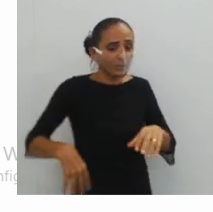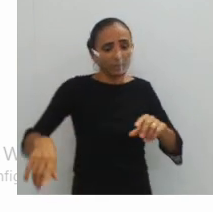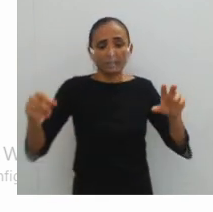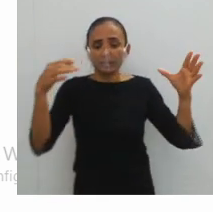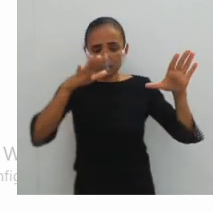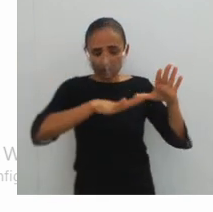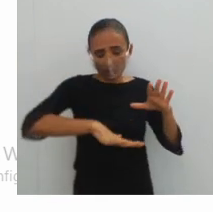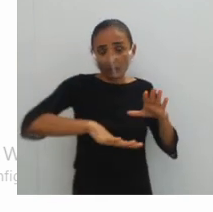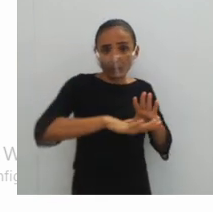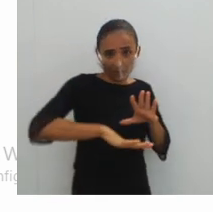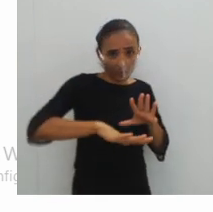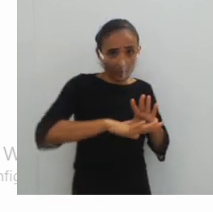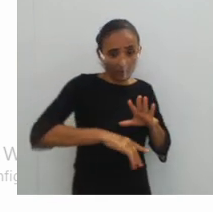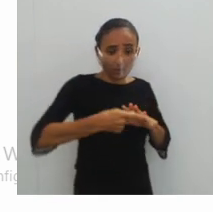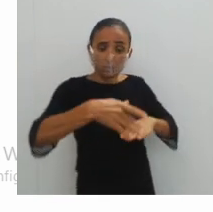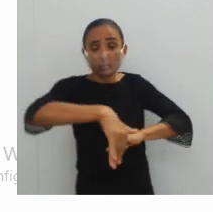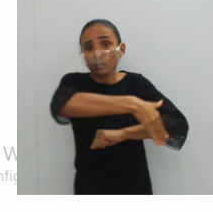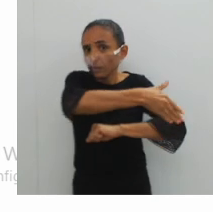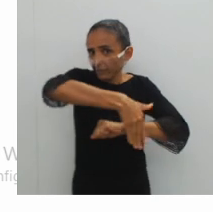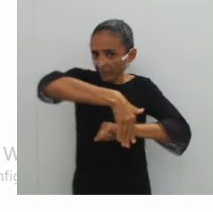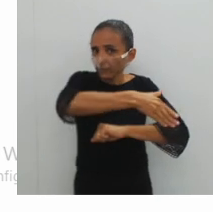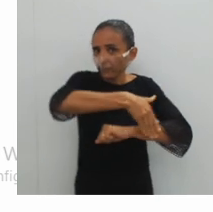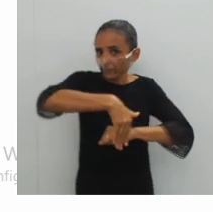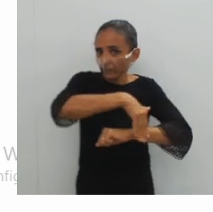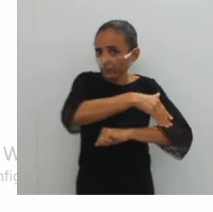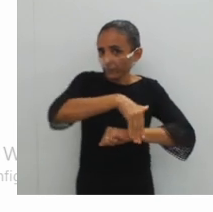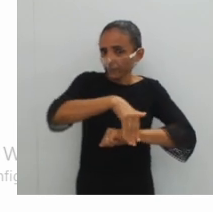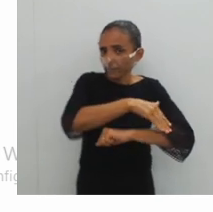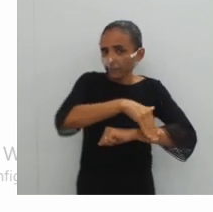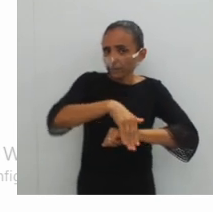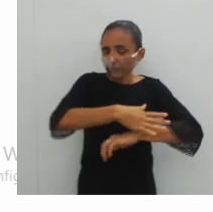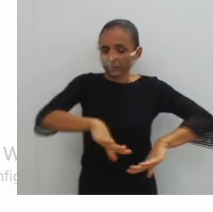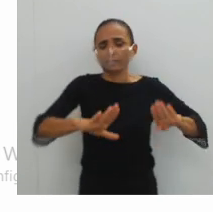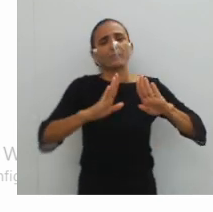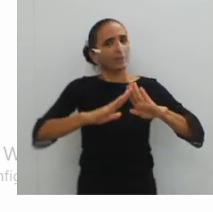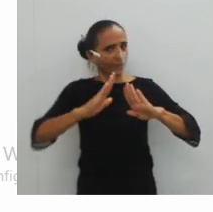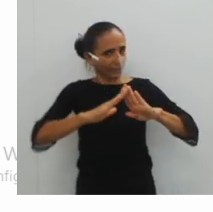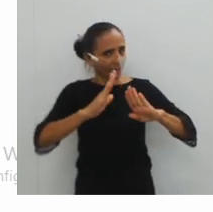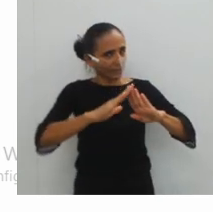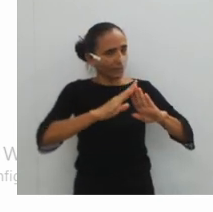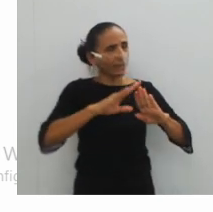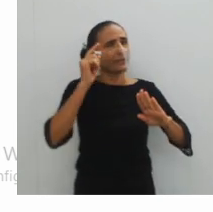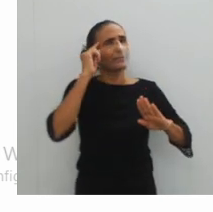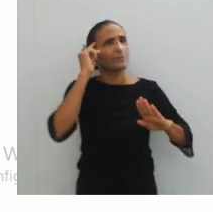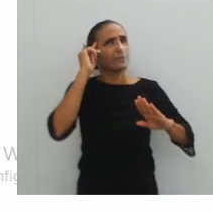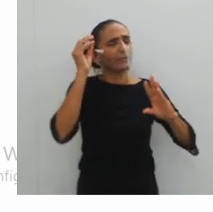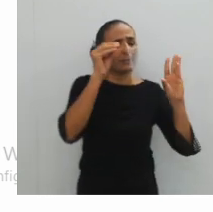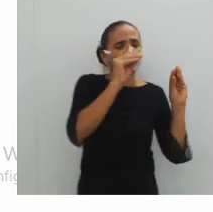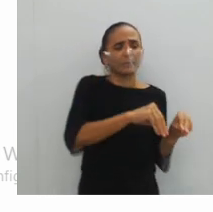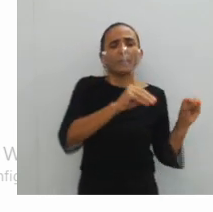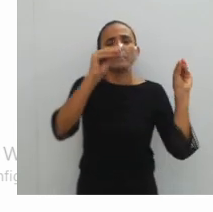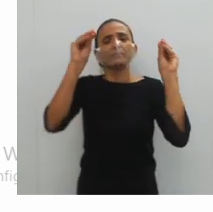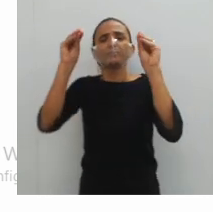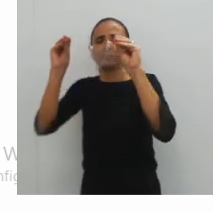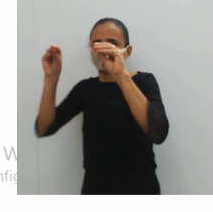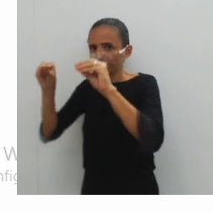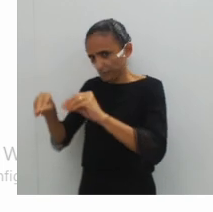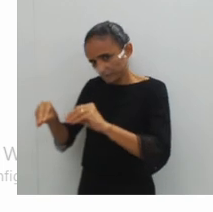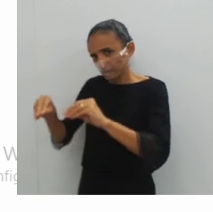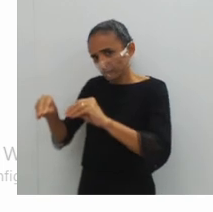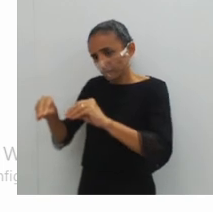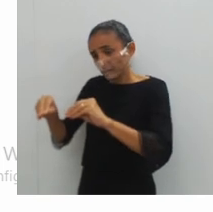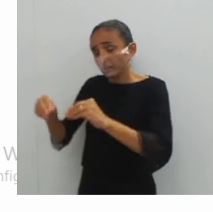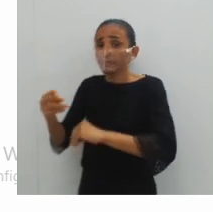local, como por exemplo a sua rua, você estava numa casa e decidiu se mudar para outro lugar da